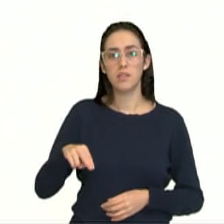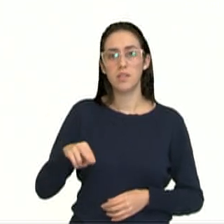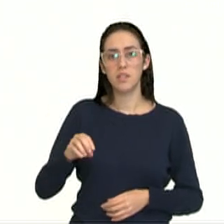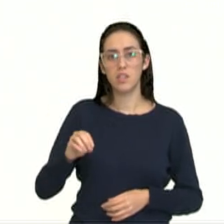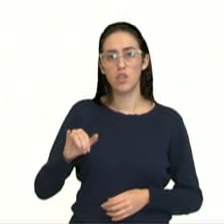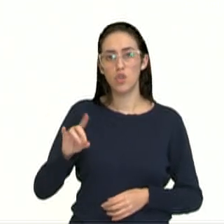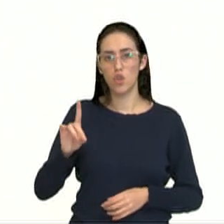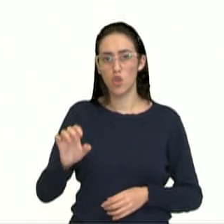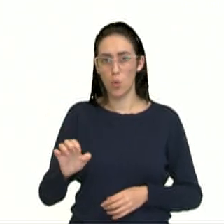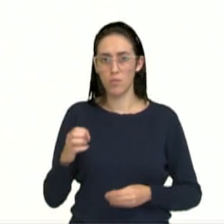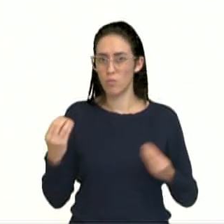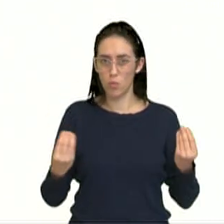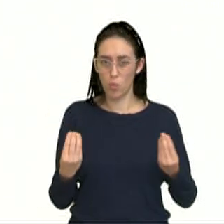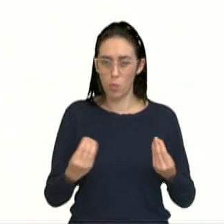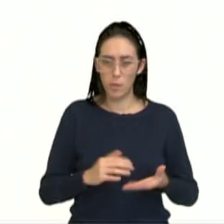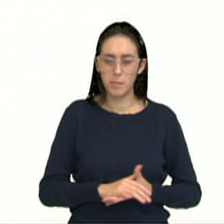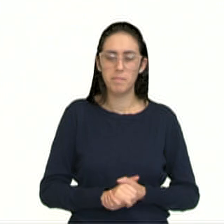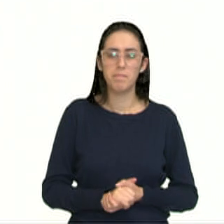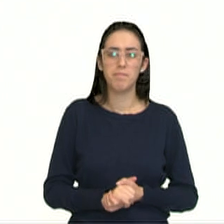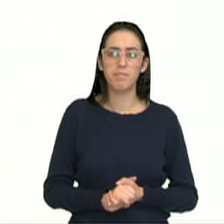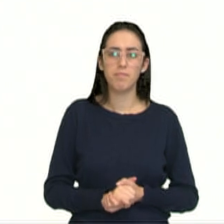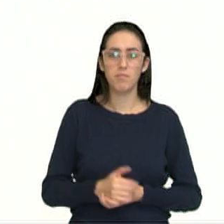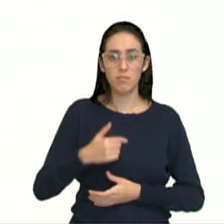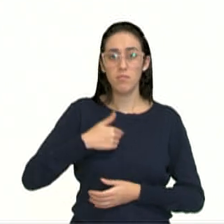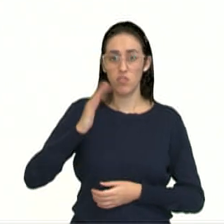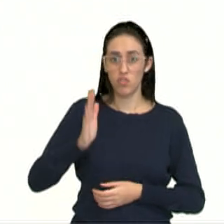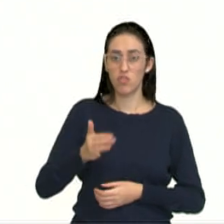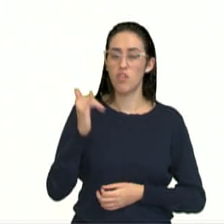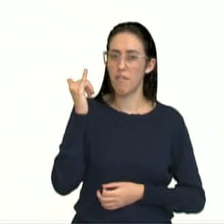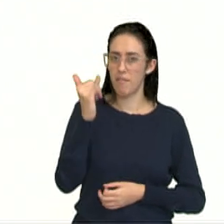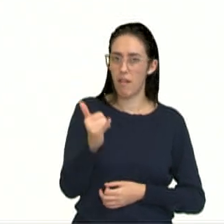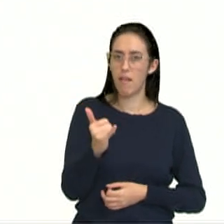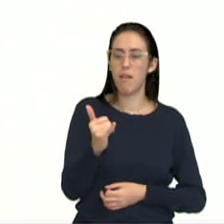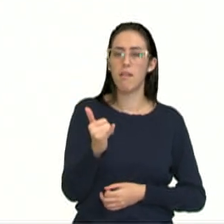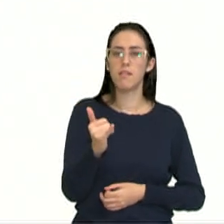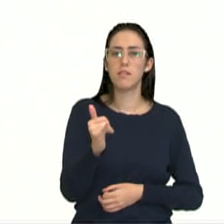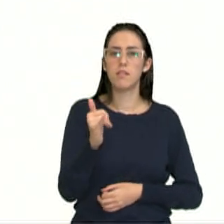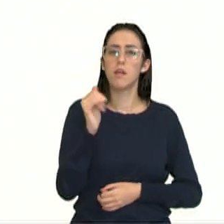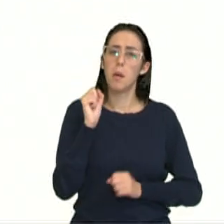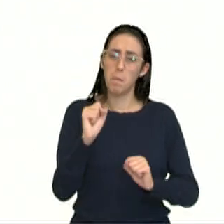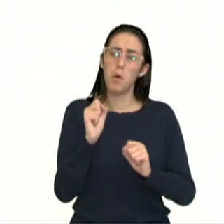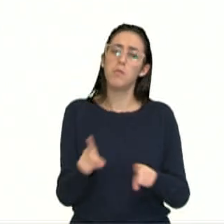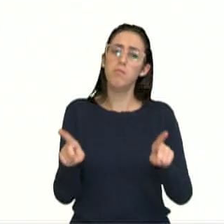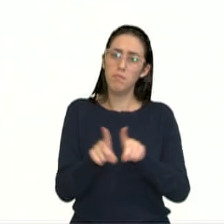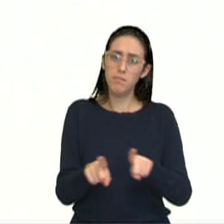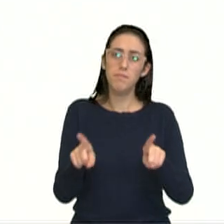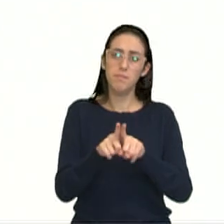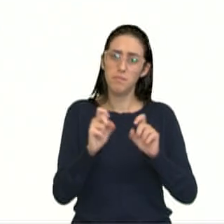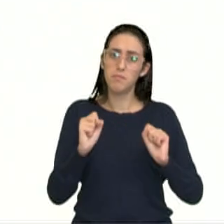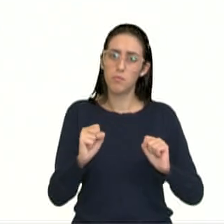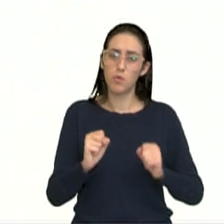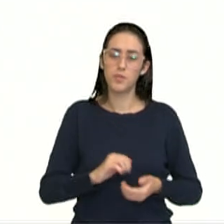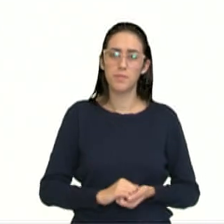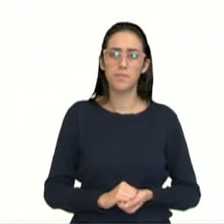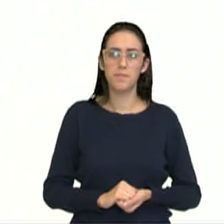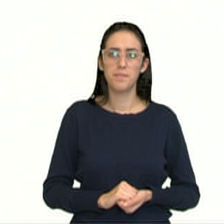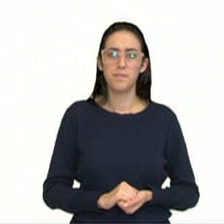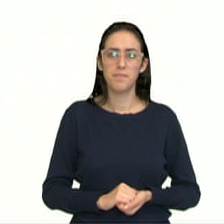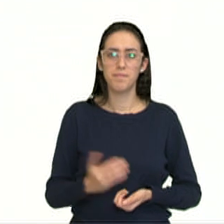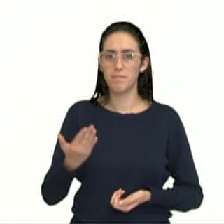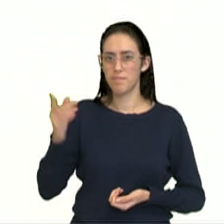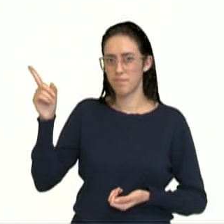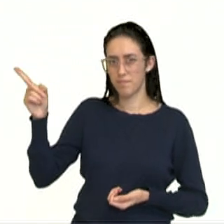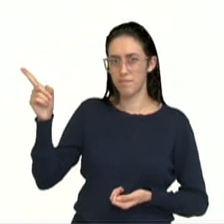acabou sendo demonstrada, né? E como eu falei, ela pode se repetir, tá? Aqui